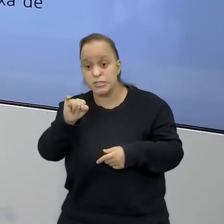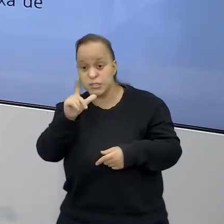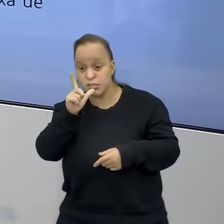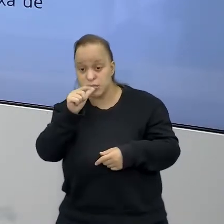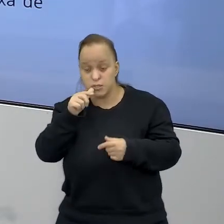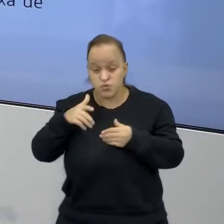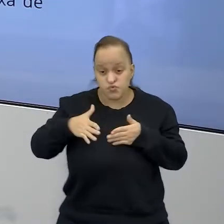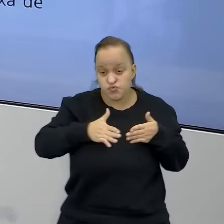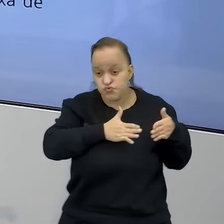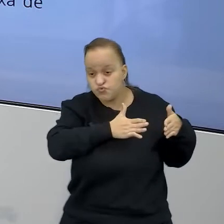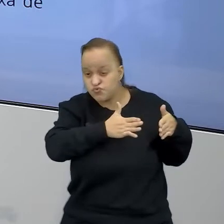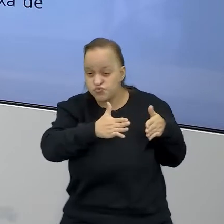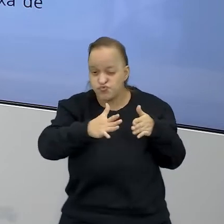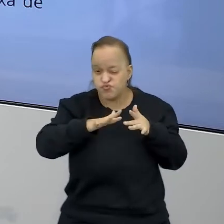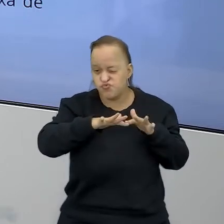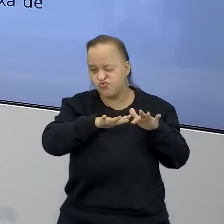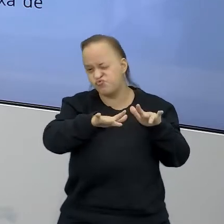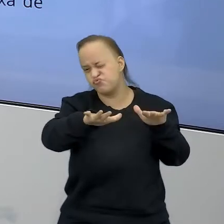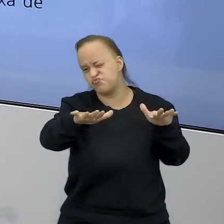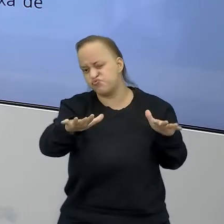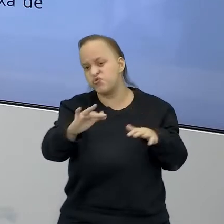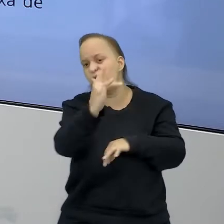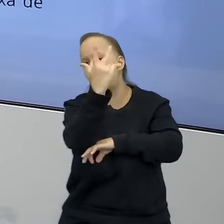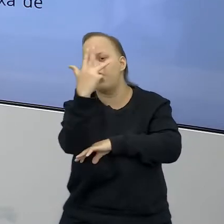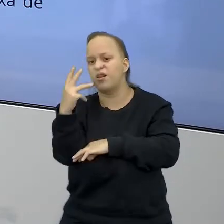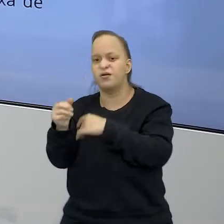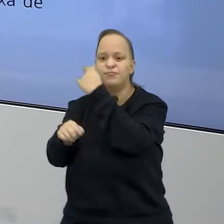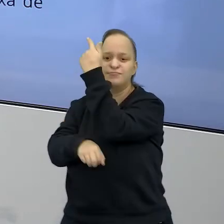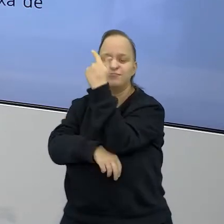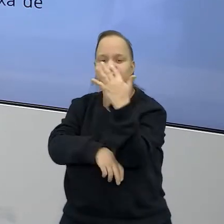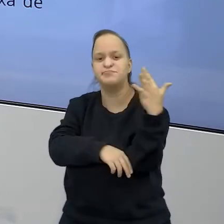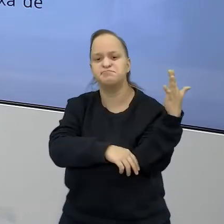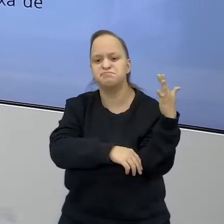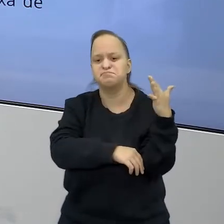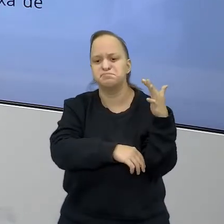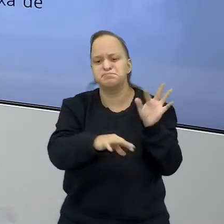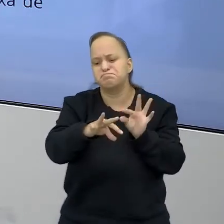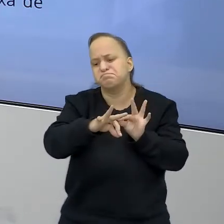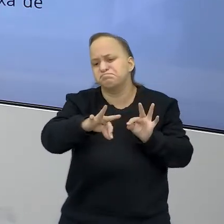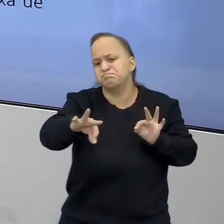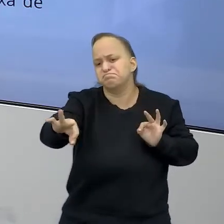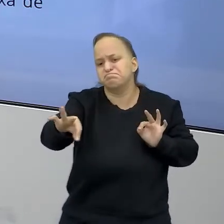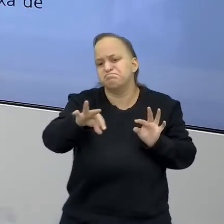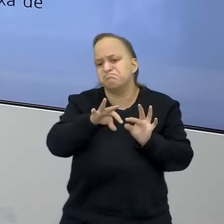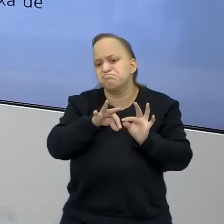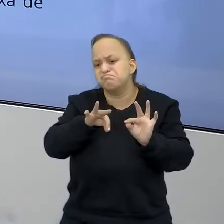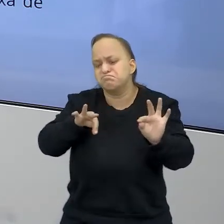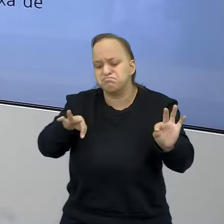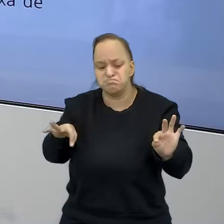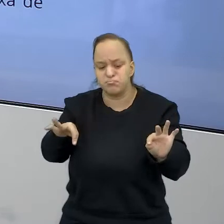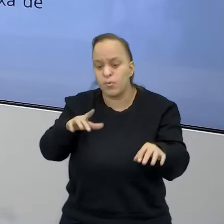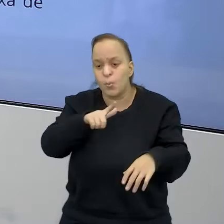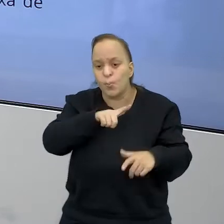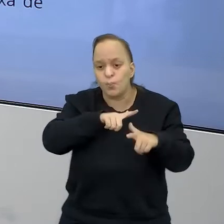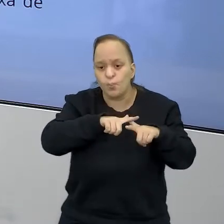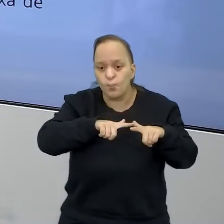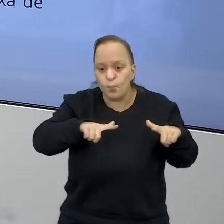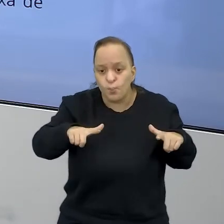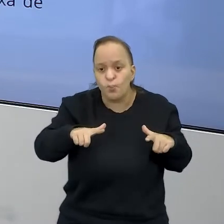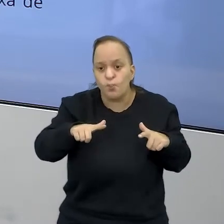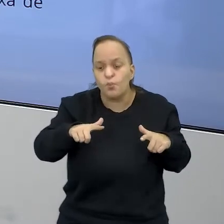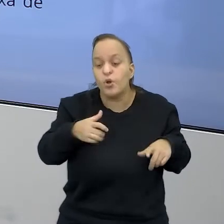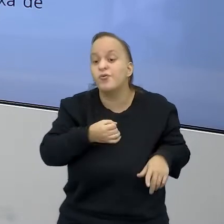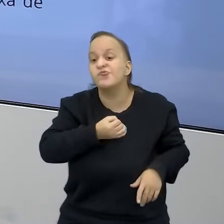um córrego, quando você tem mata nativa de preservação, quanto de espaço você tem que deixar reservado, tudo isso aí